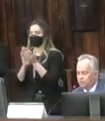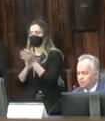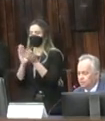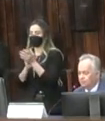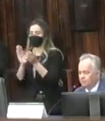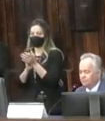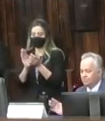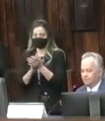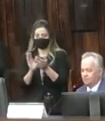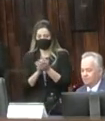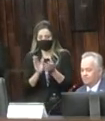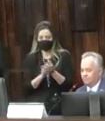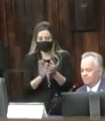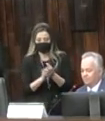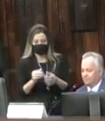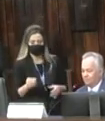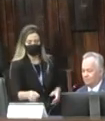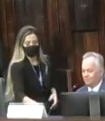ele.